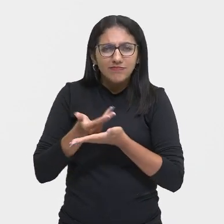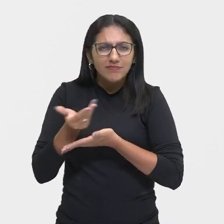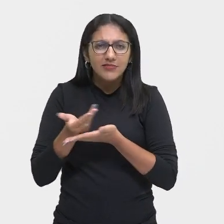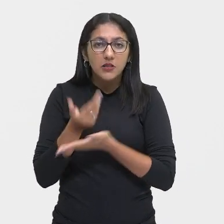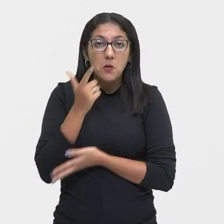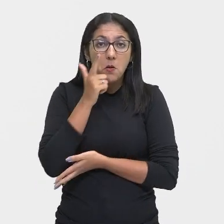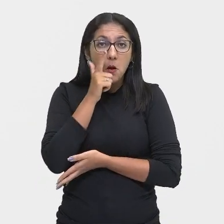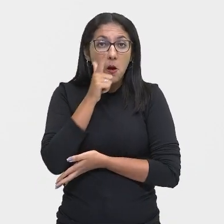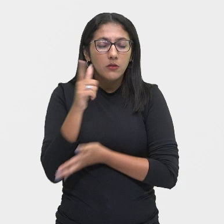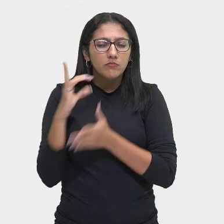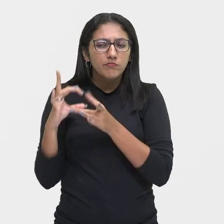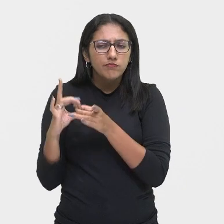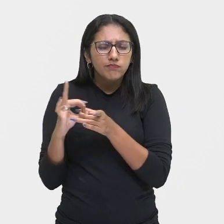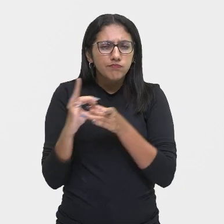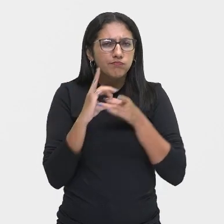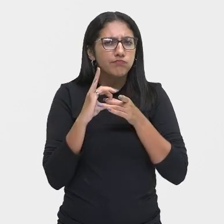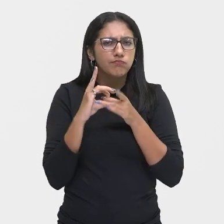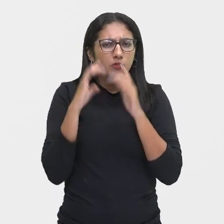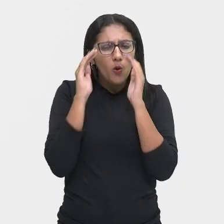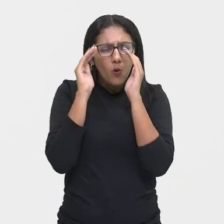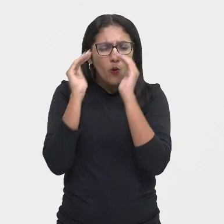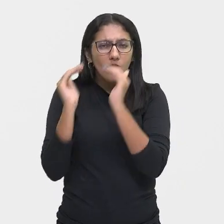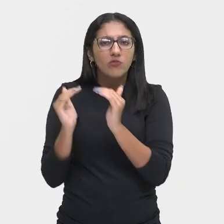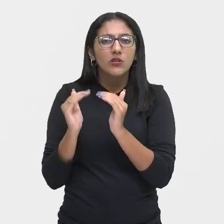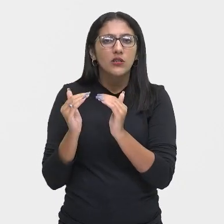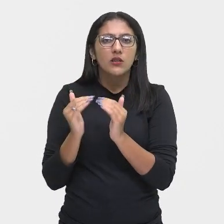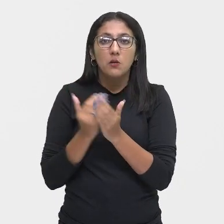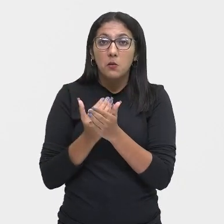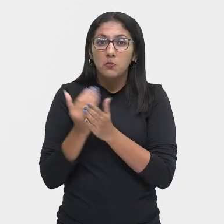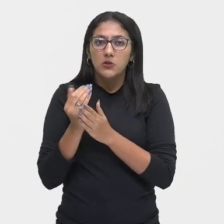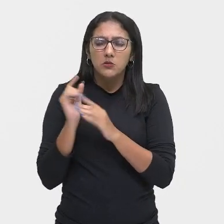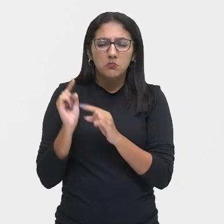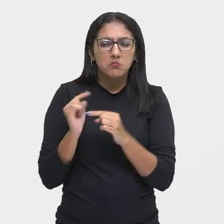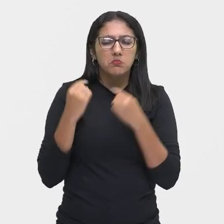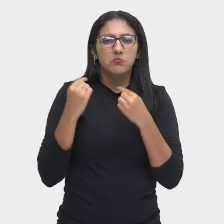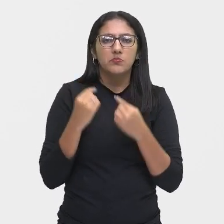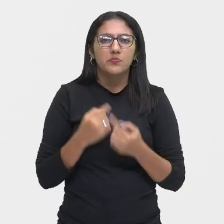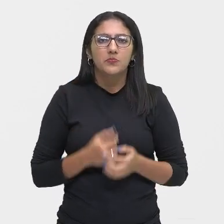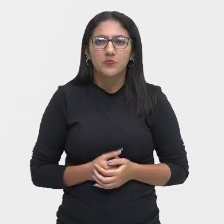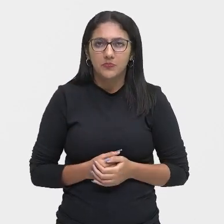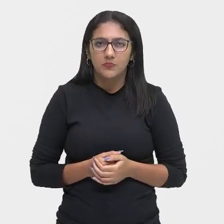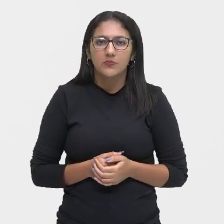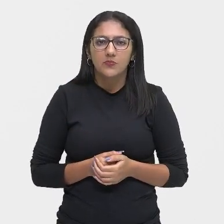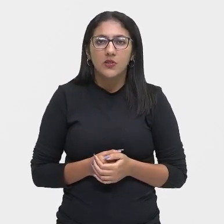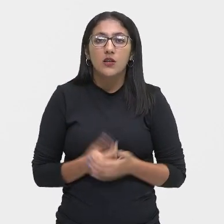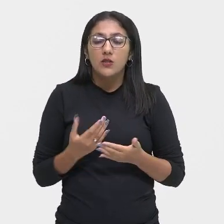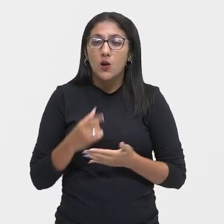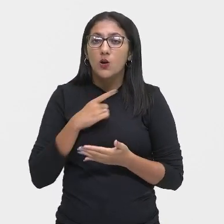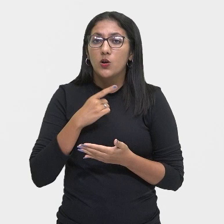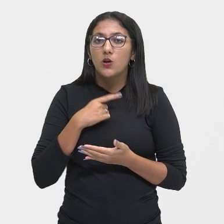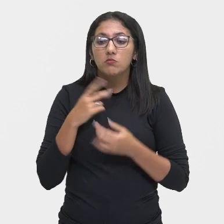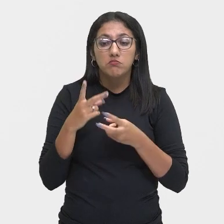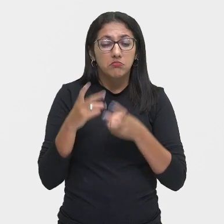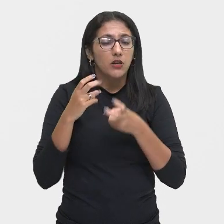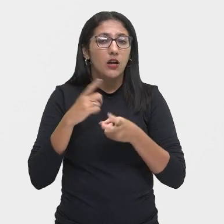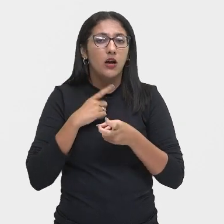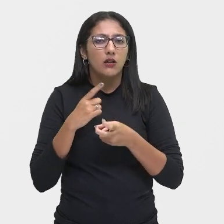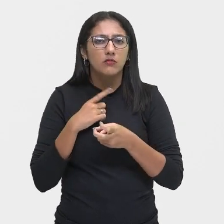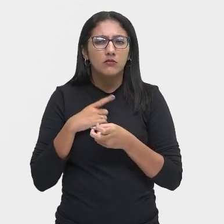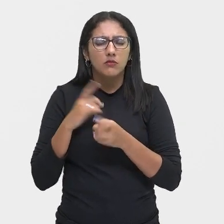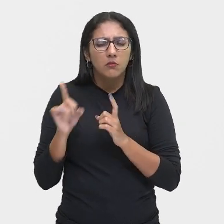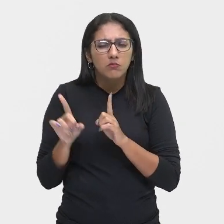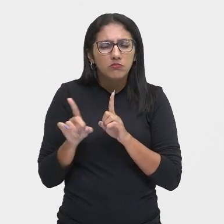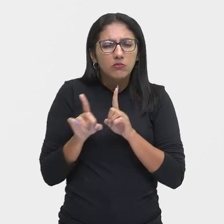ganhar confiança e começar seu ataque. Então, é dessa forma que eles vão se aproximando. E